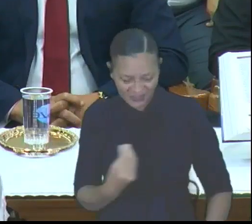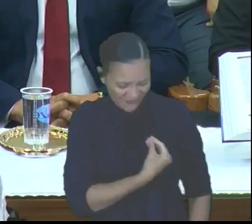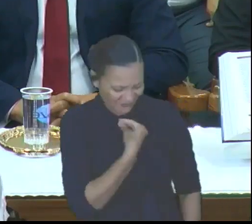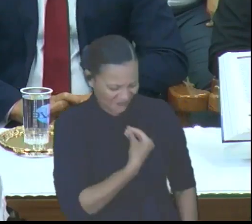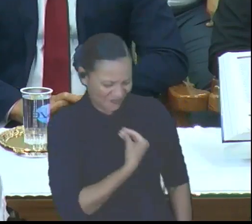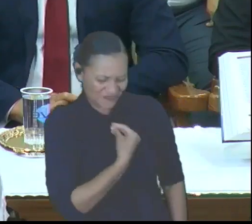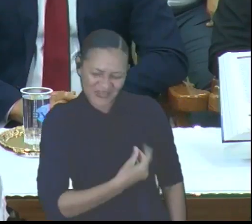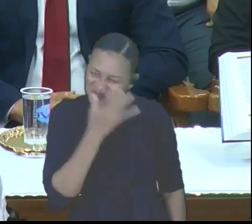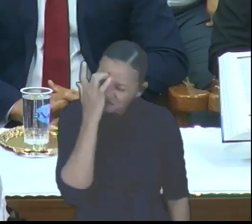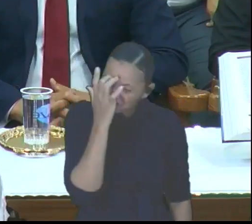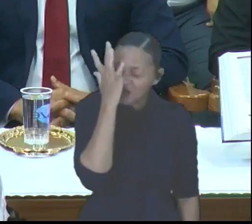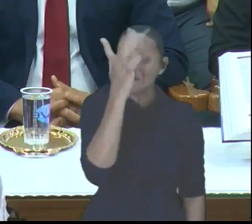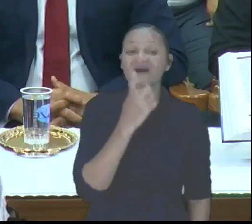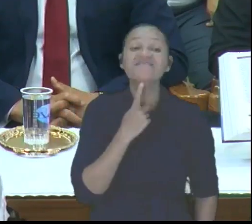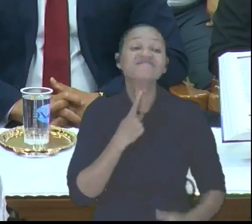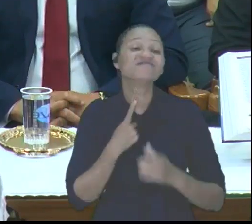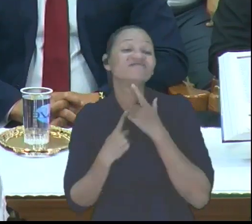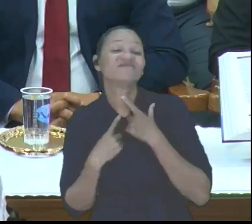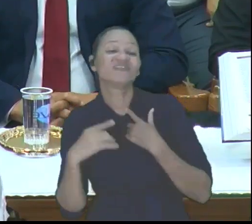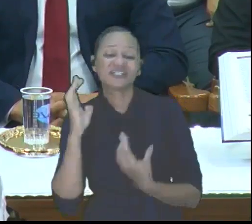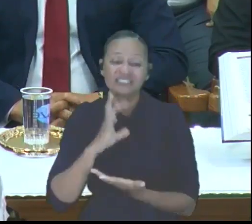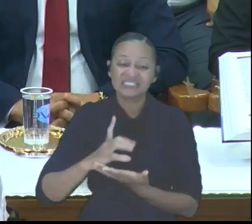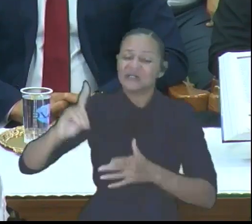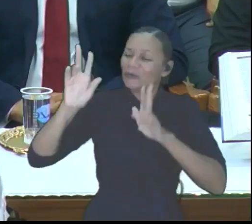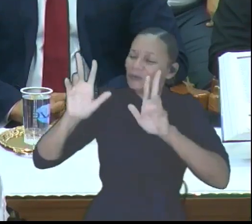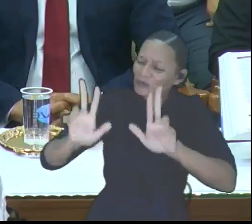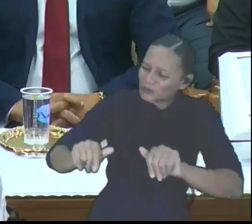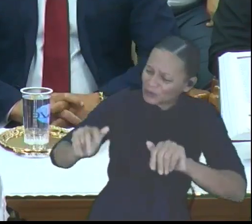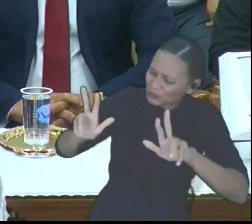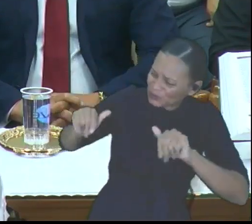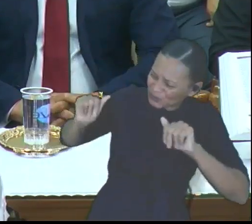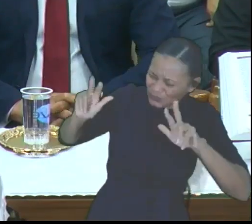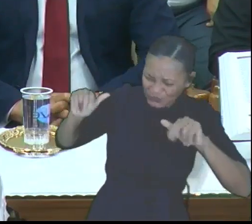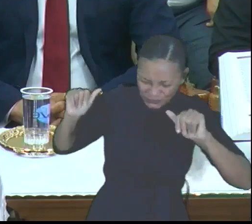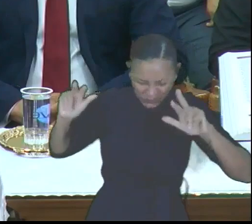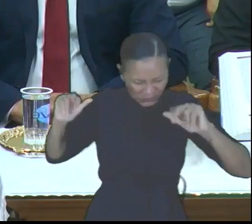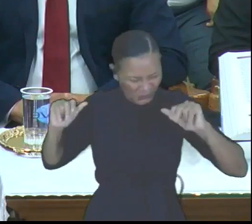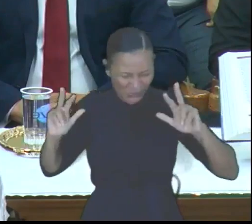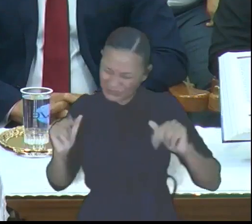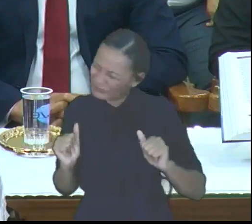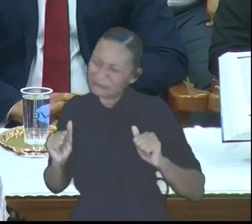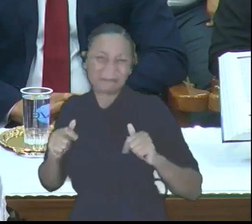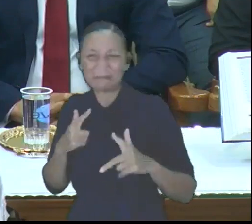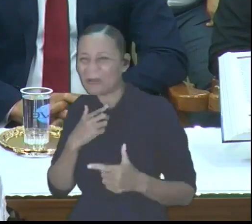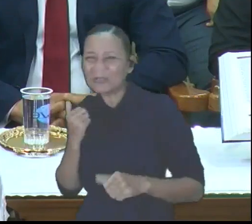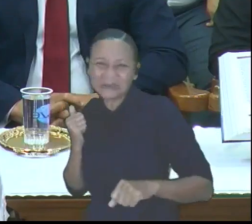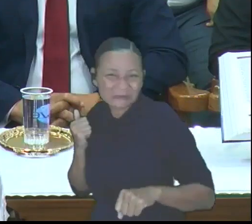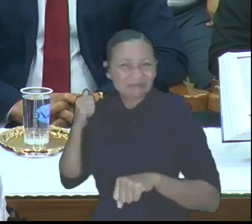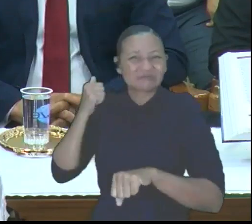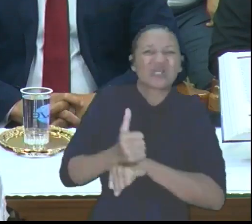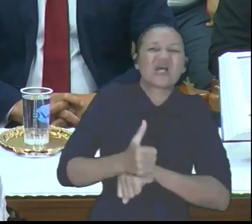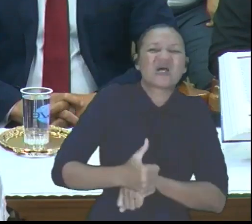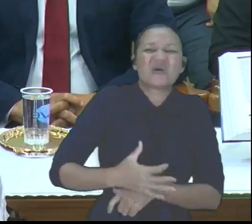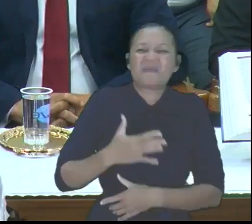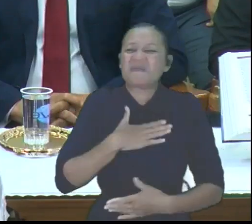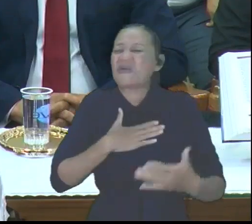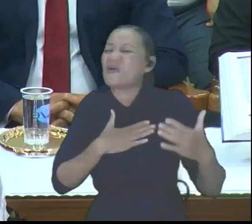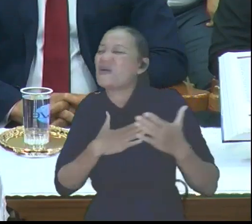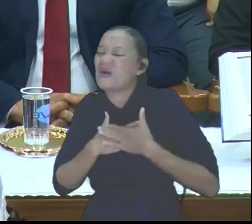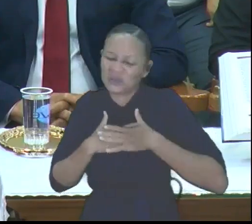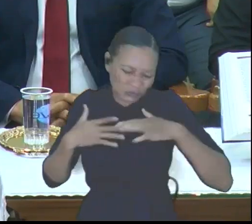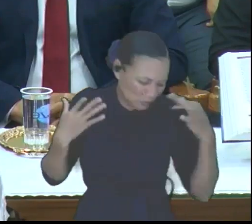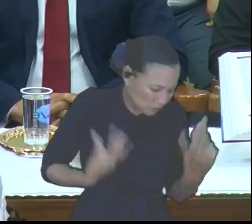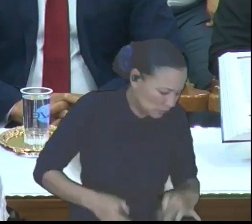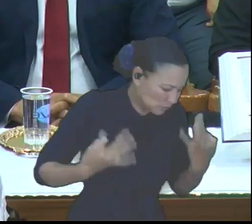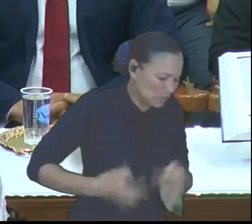a sede de Deus jamais poderá ser substituída por minhas dores, por